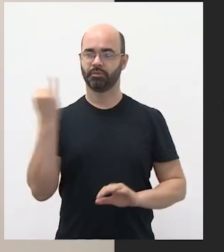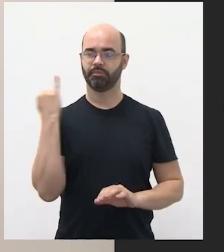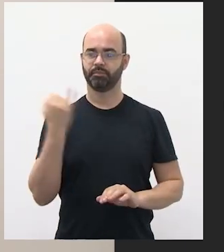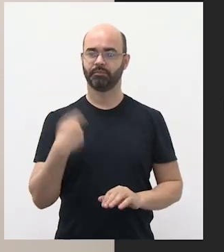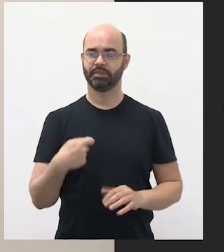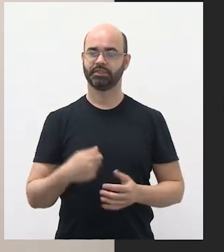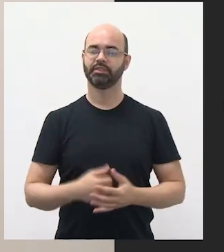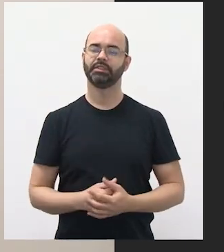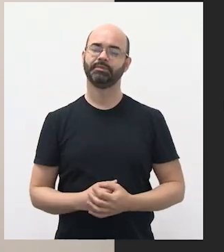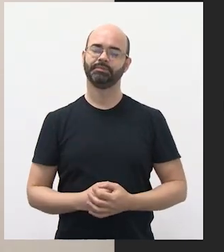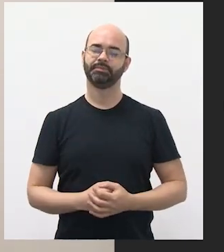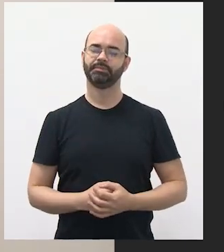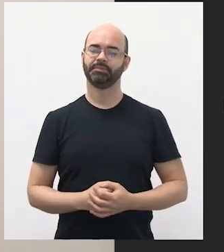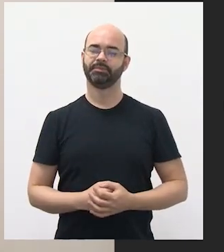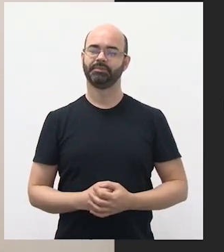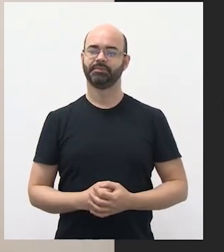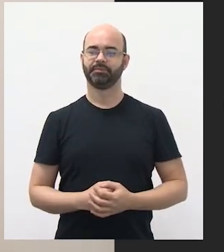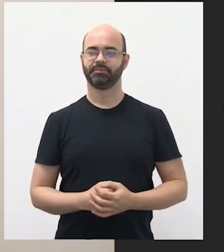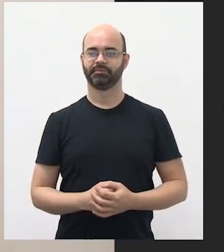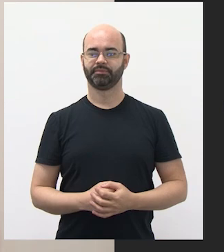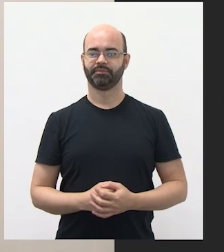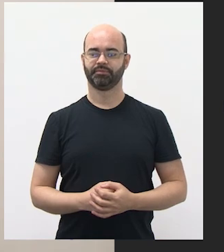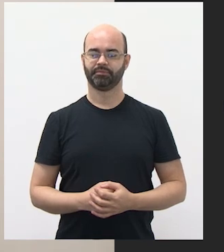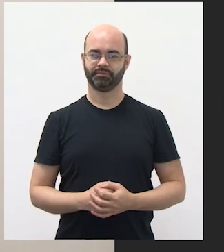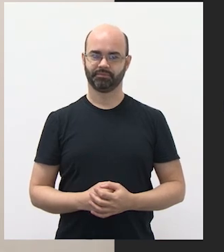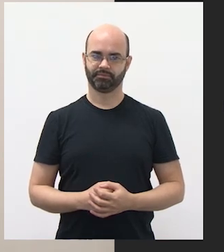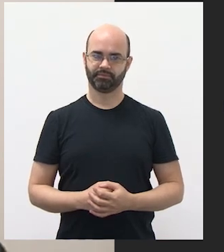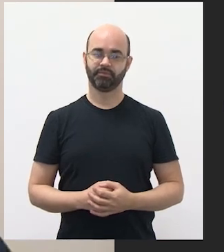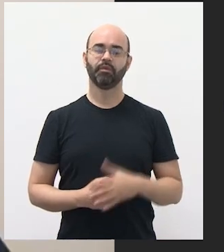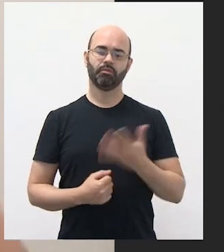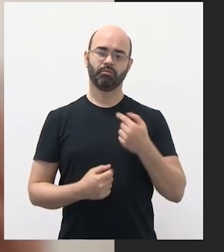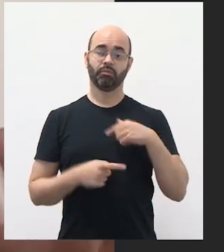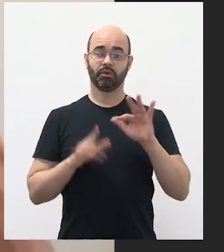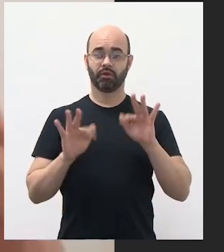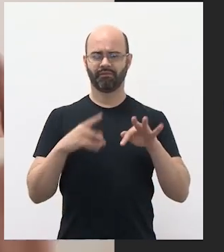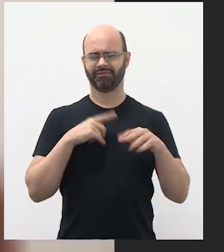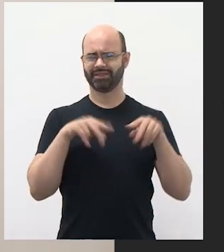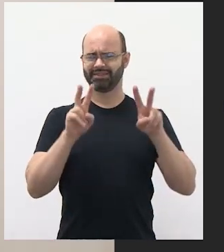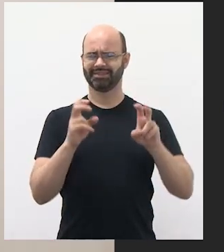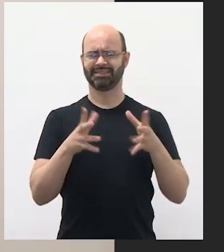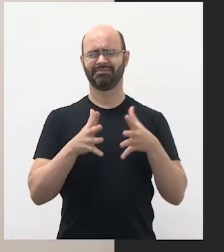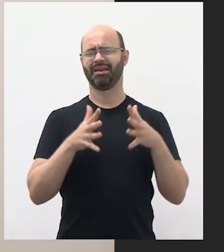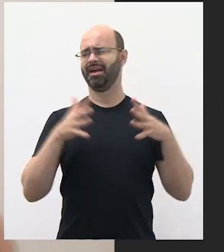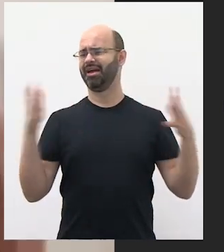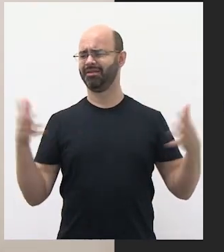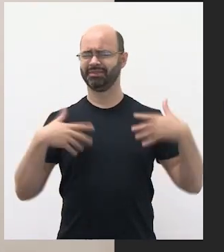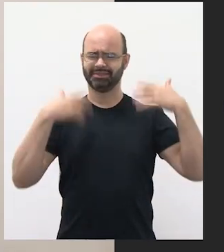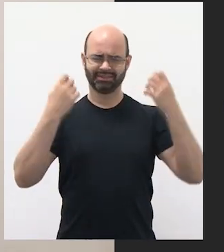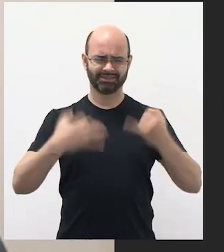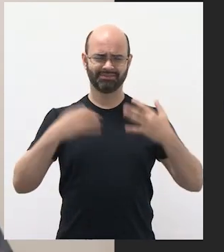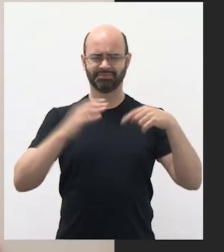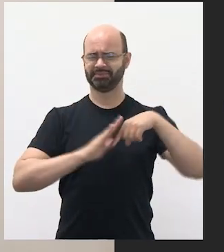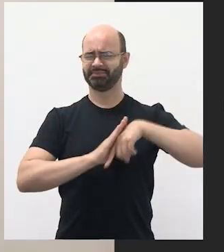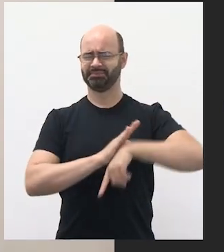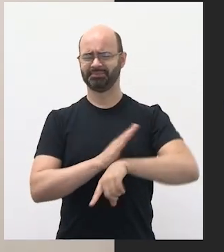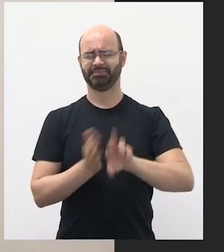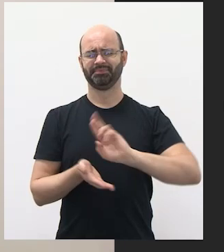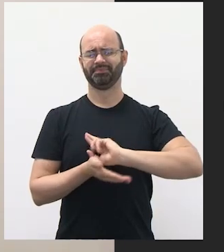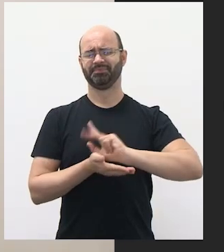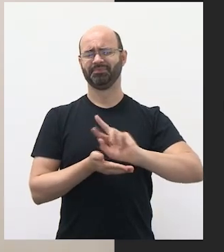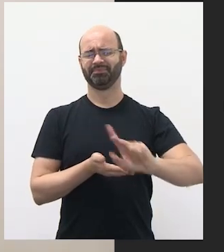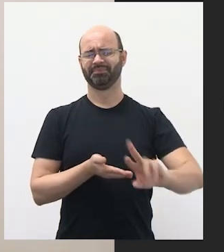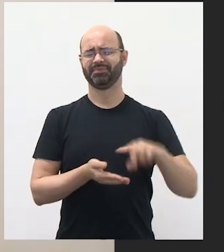E aí, para finalizar, se vocês tiverem alguma dúvida, o tema é muito amplo, é muito complexo, tem bastante coisa para a gente aprender